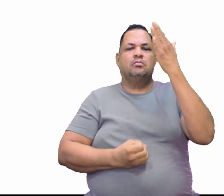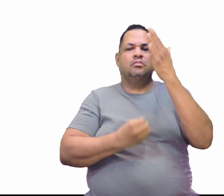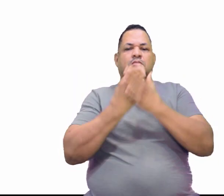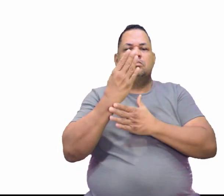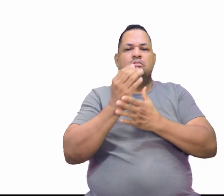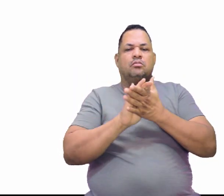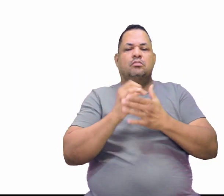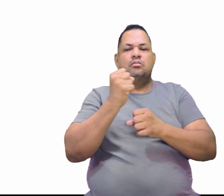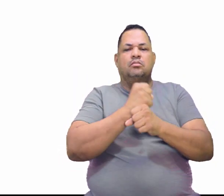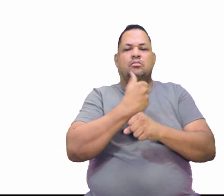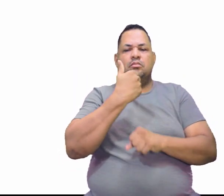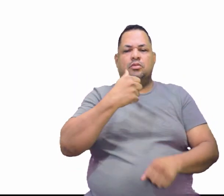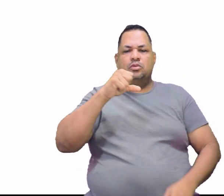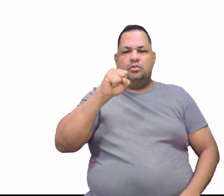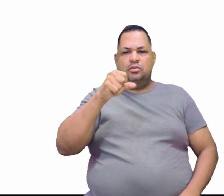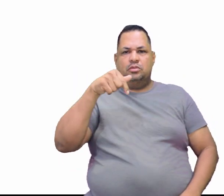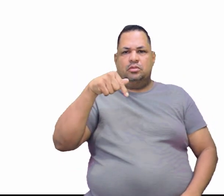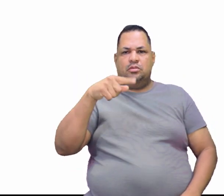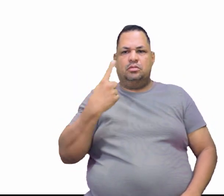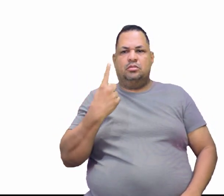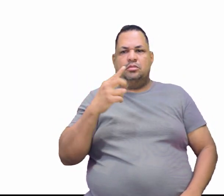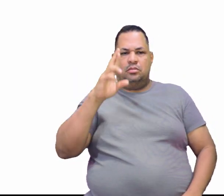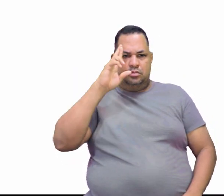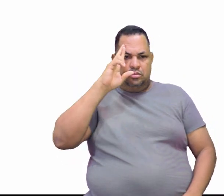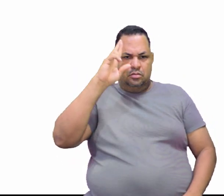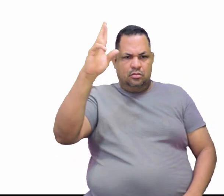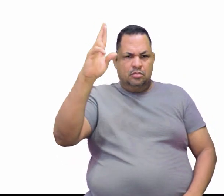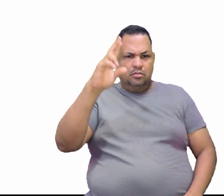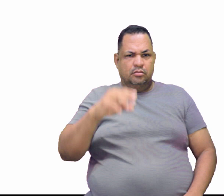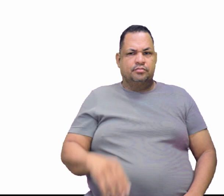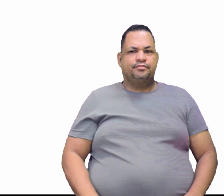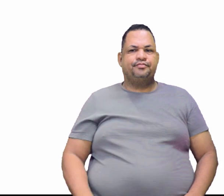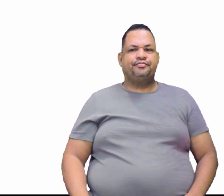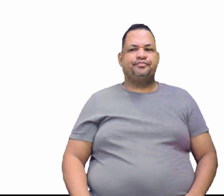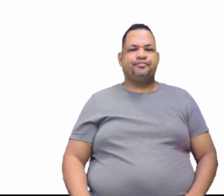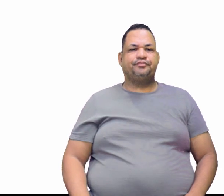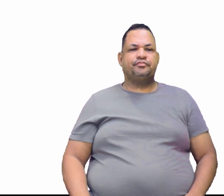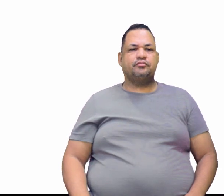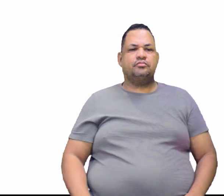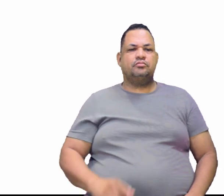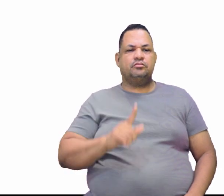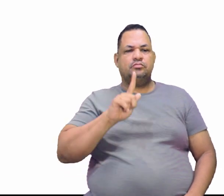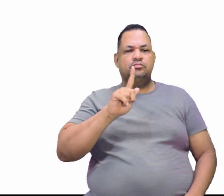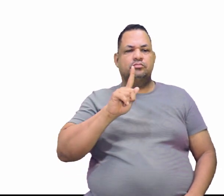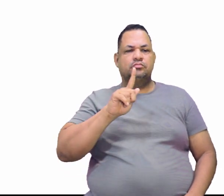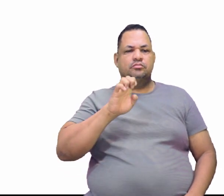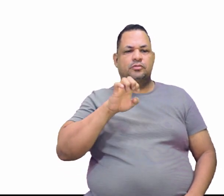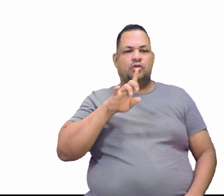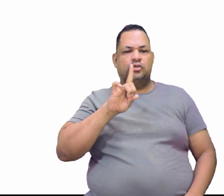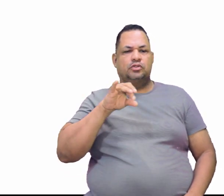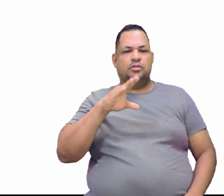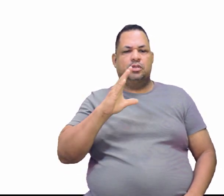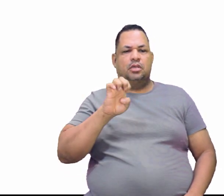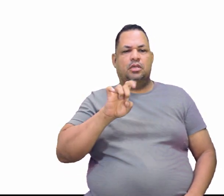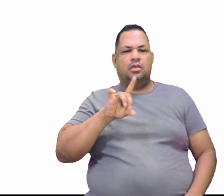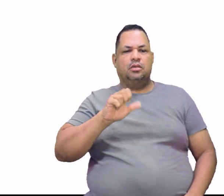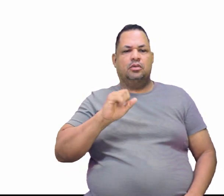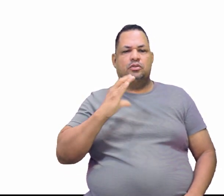criado em 1871, sob liderança de George A.